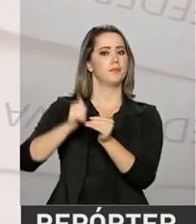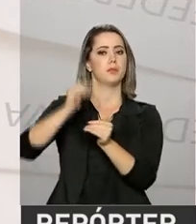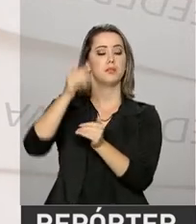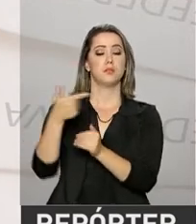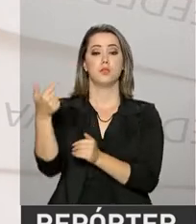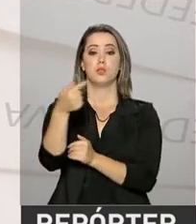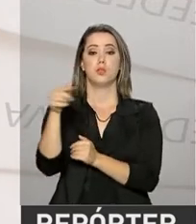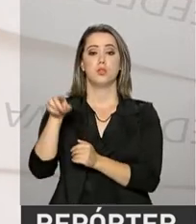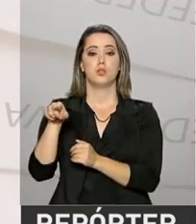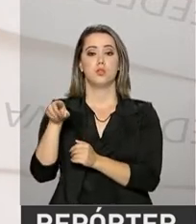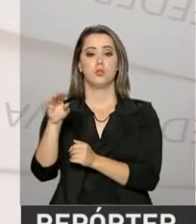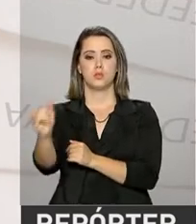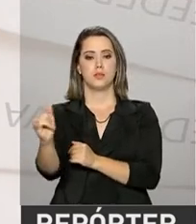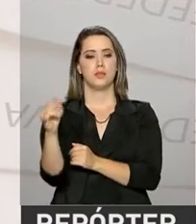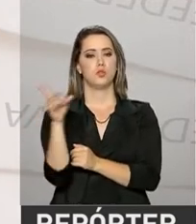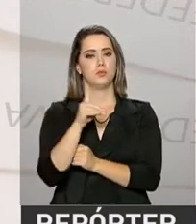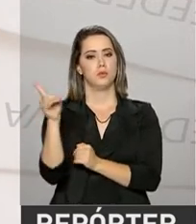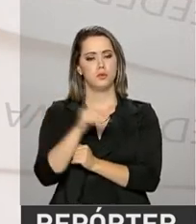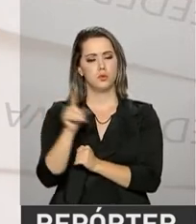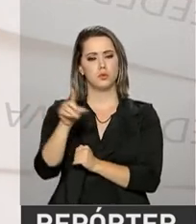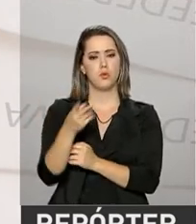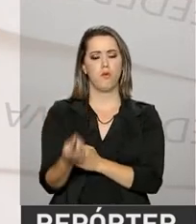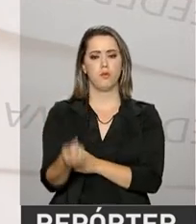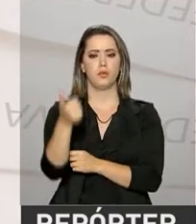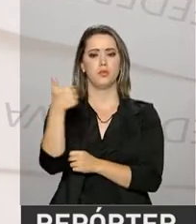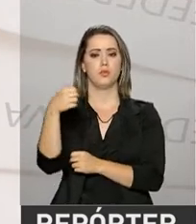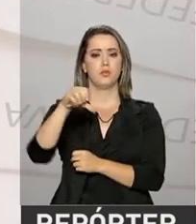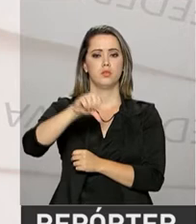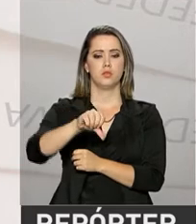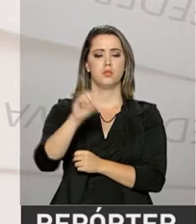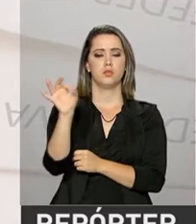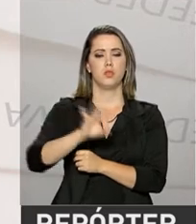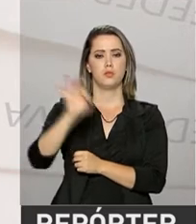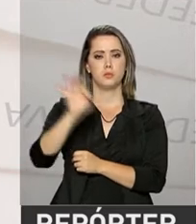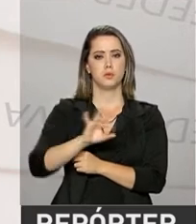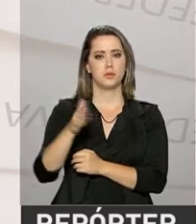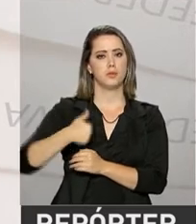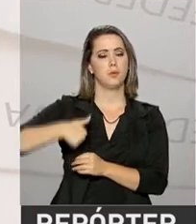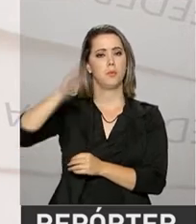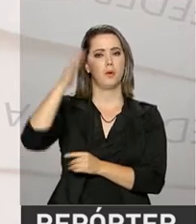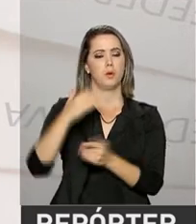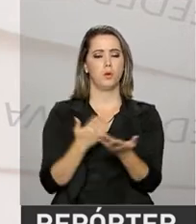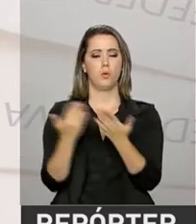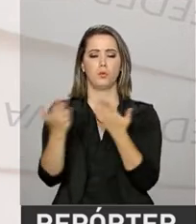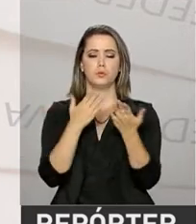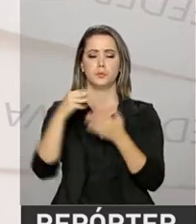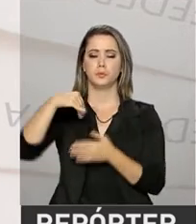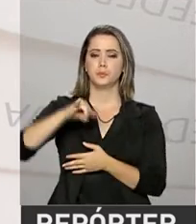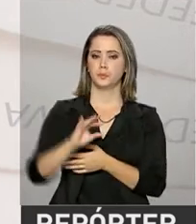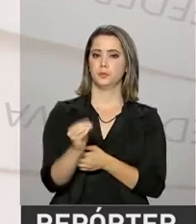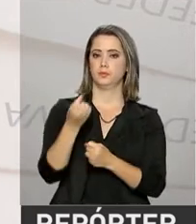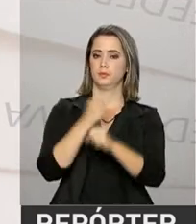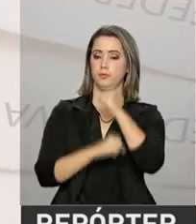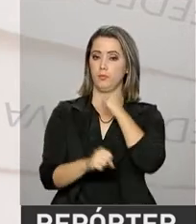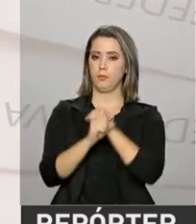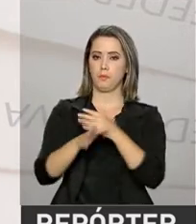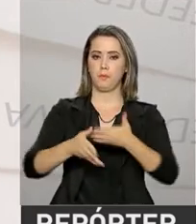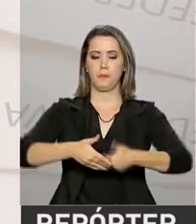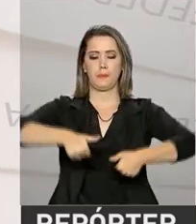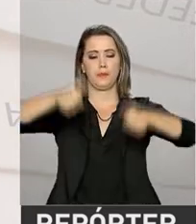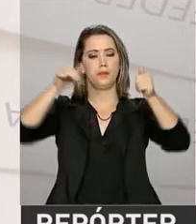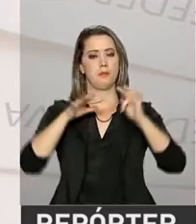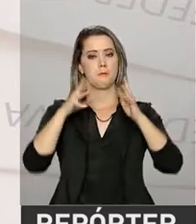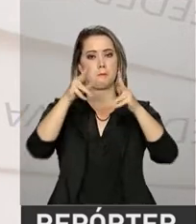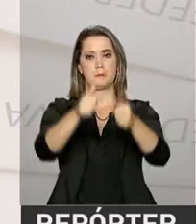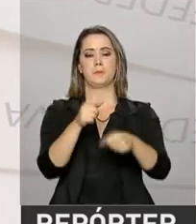700 milhões de dólares valor 19% maior que o registrado em maio do ano passado eo melhor de